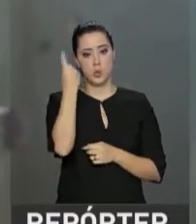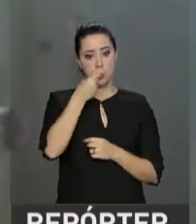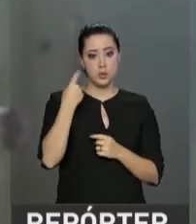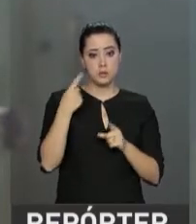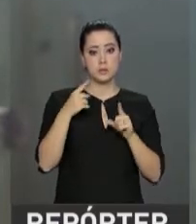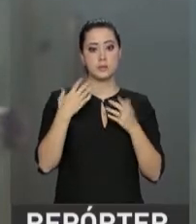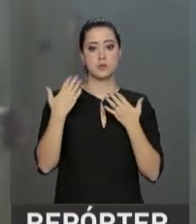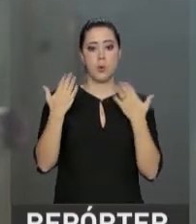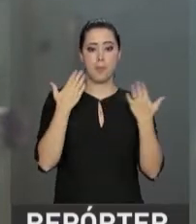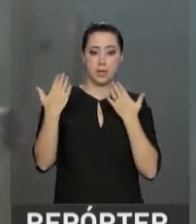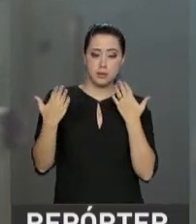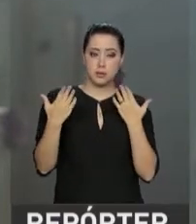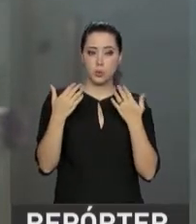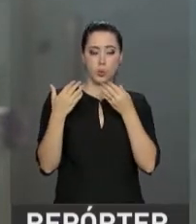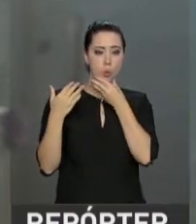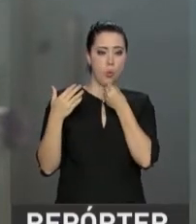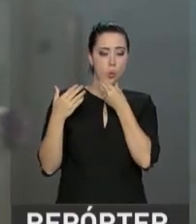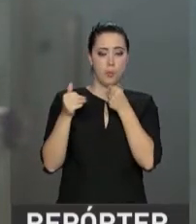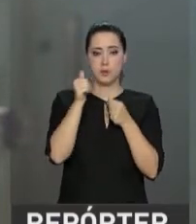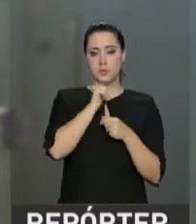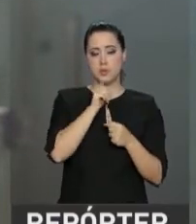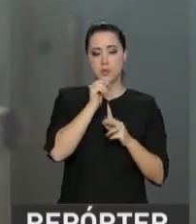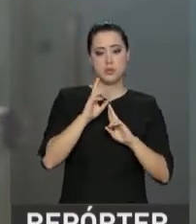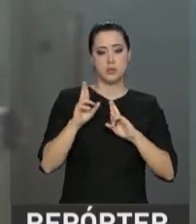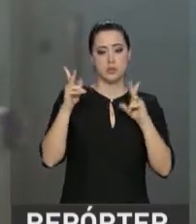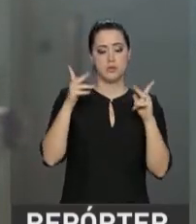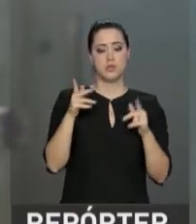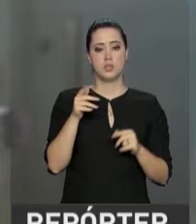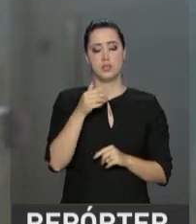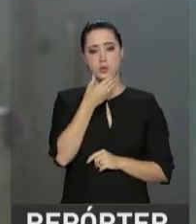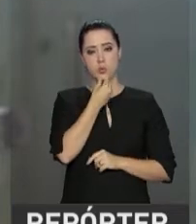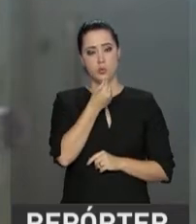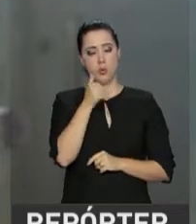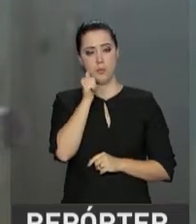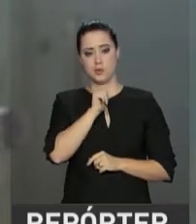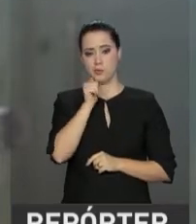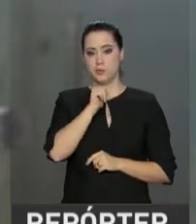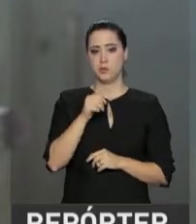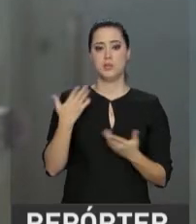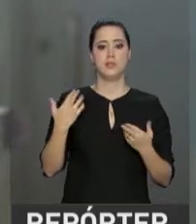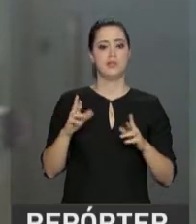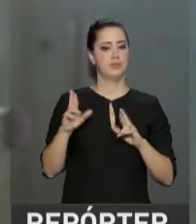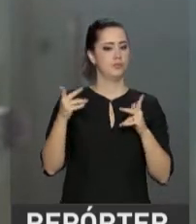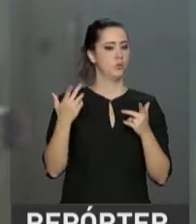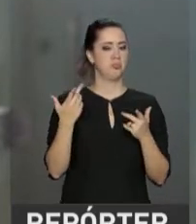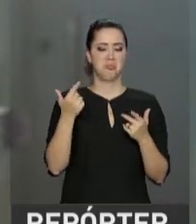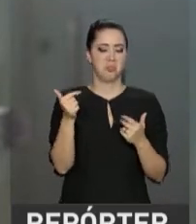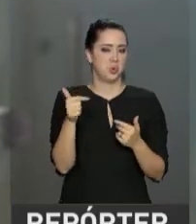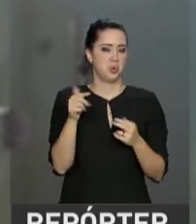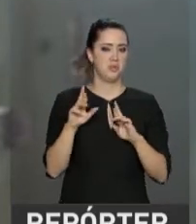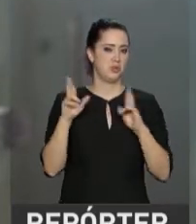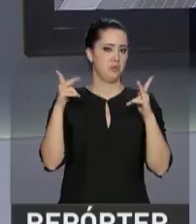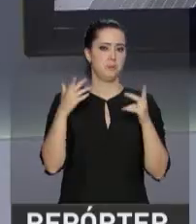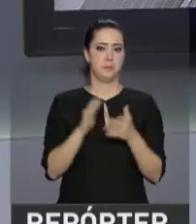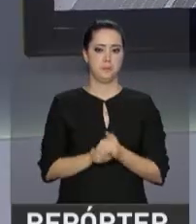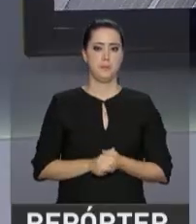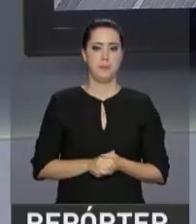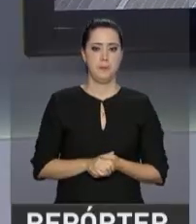tem uma diferença importante entre homens e mulheres essa diferença não mudou de 2016 e 2017